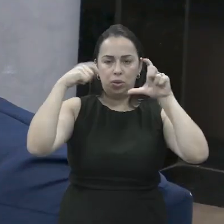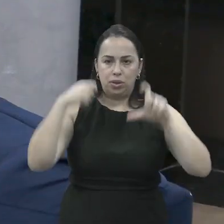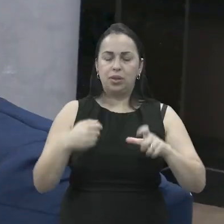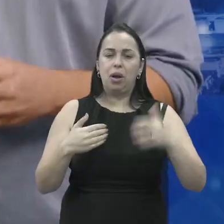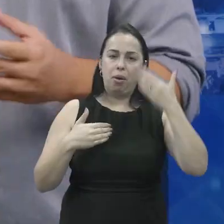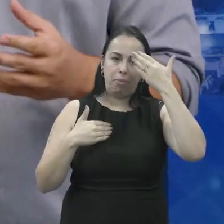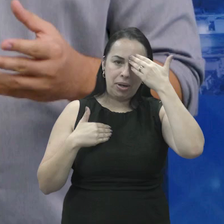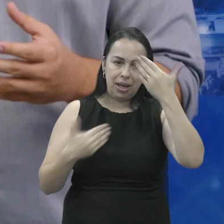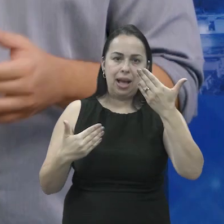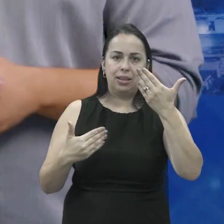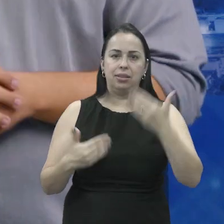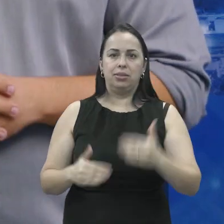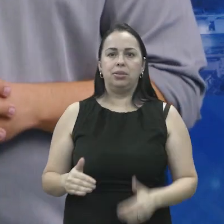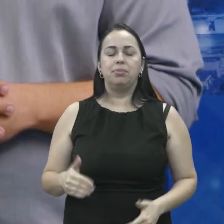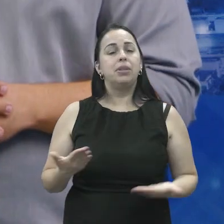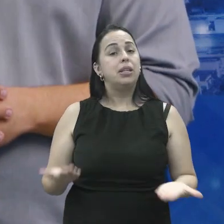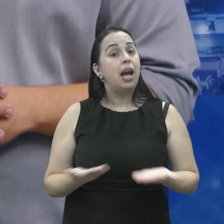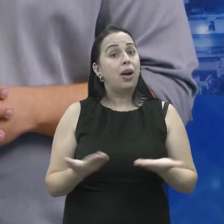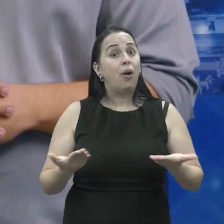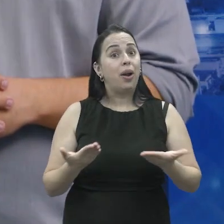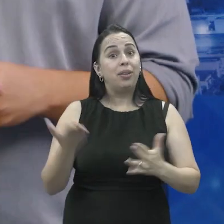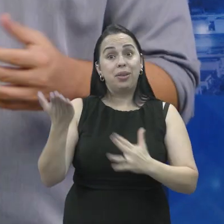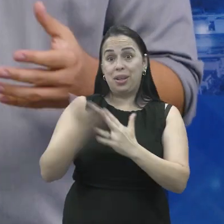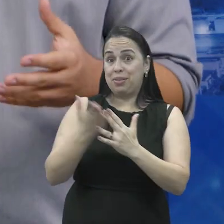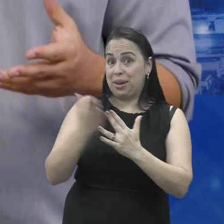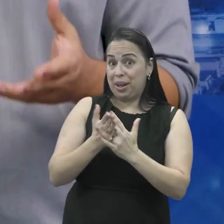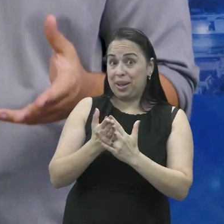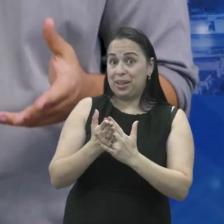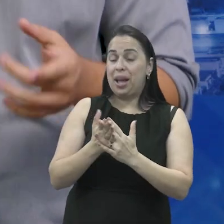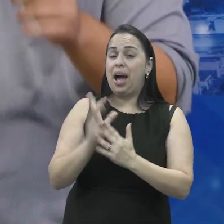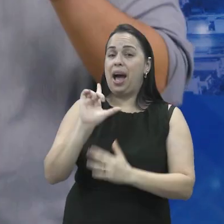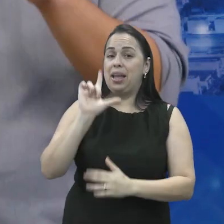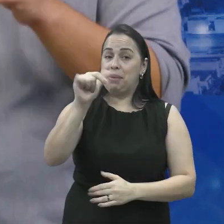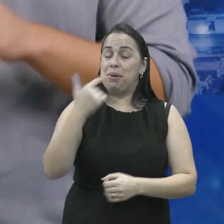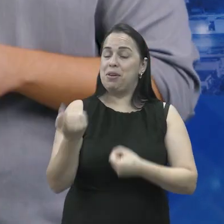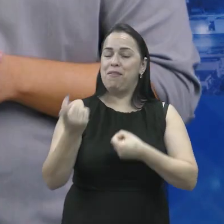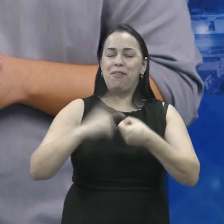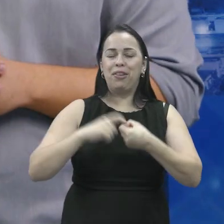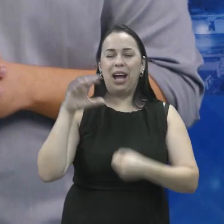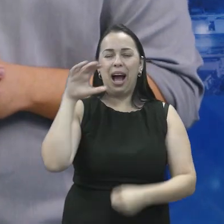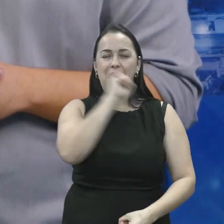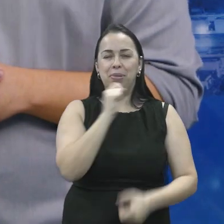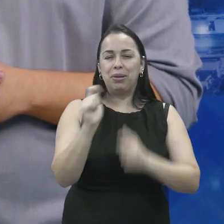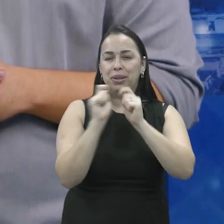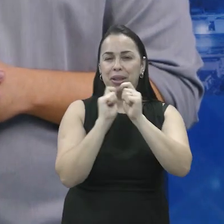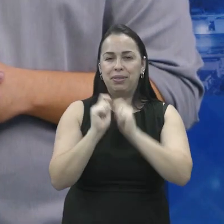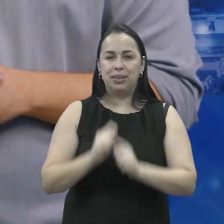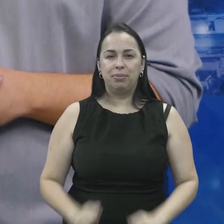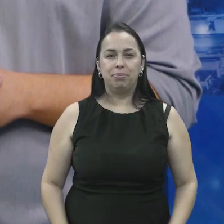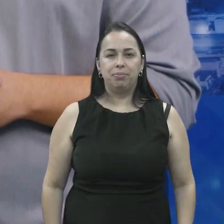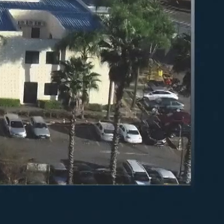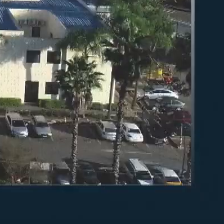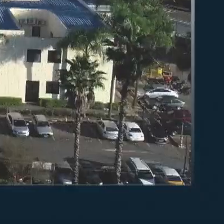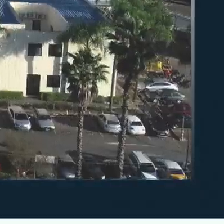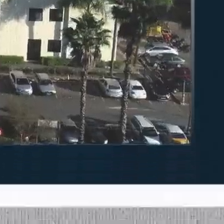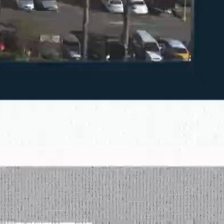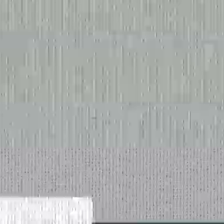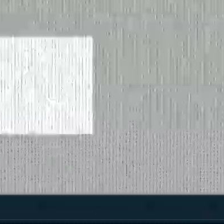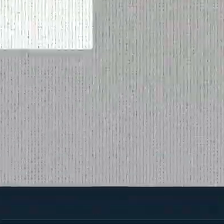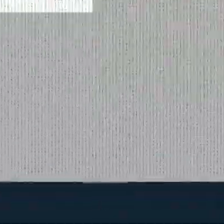estúdio. Obrigado, pessoal. Até mais. Vamos para o intervalo? Já já nós voltamos com mais entrevista.